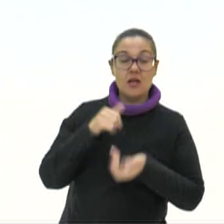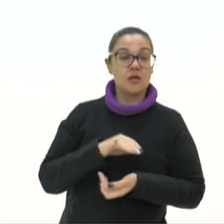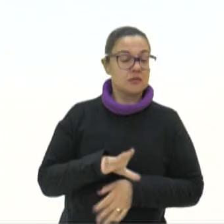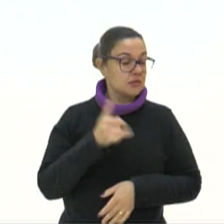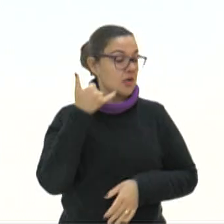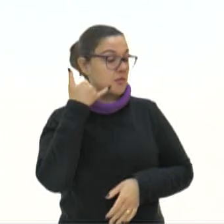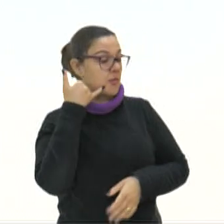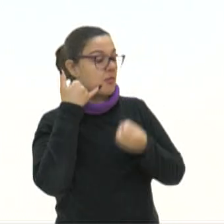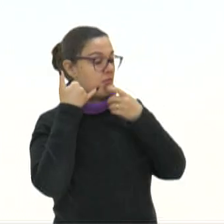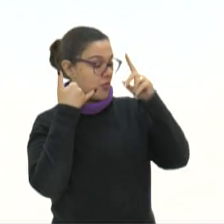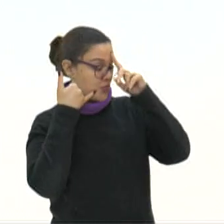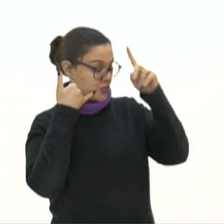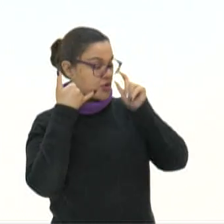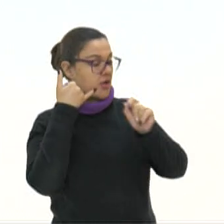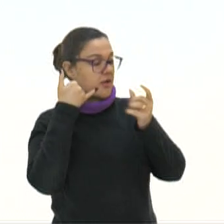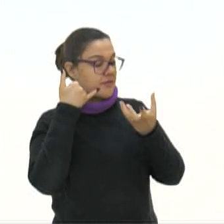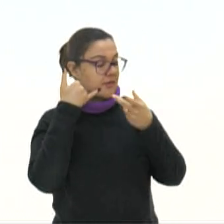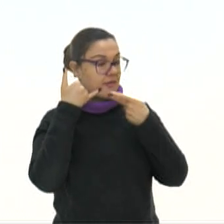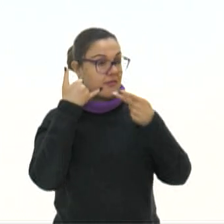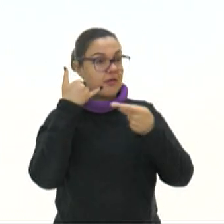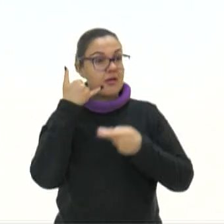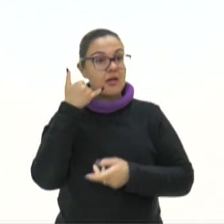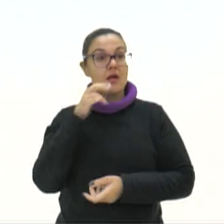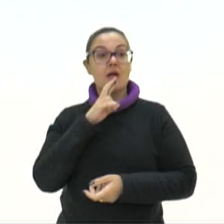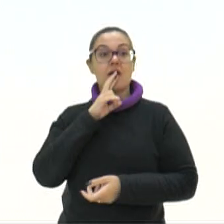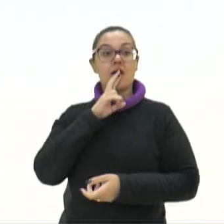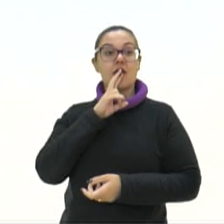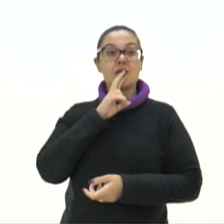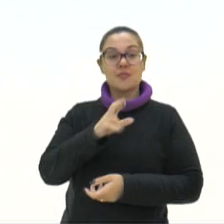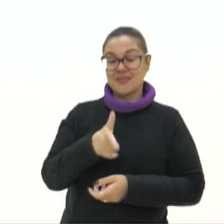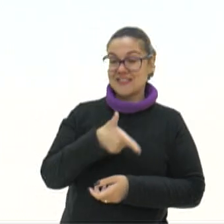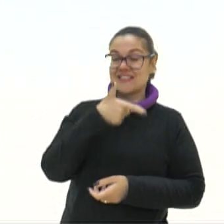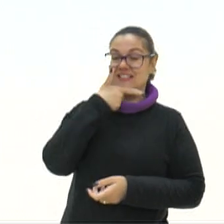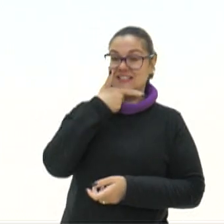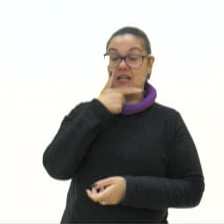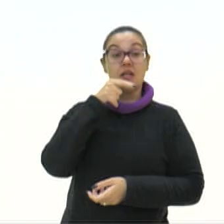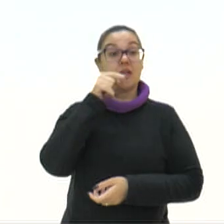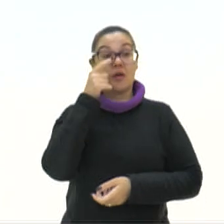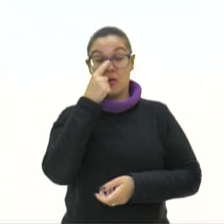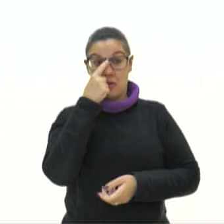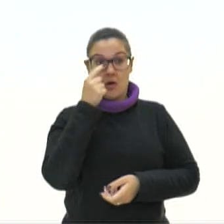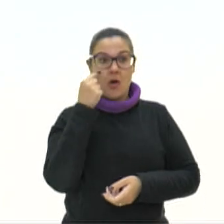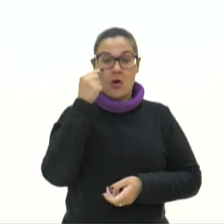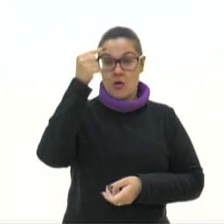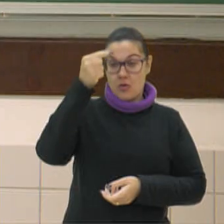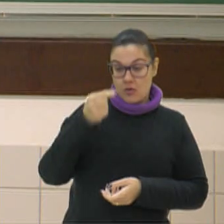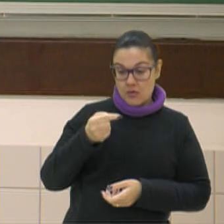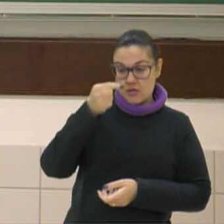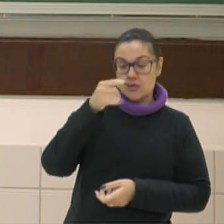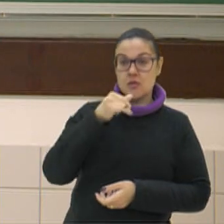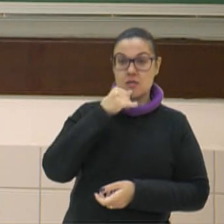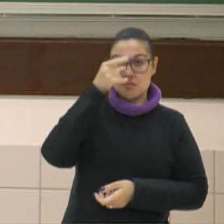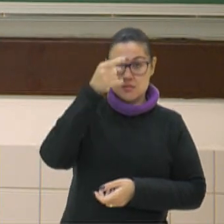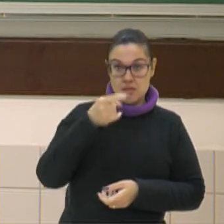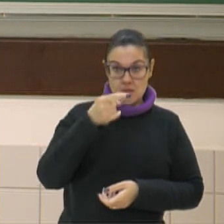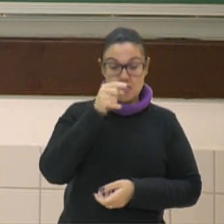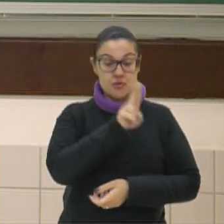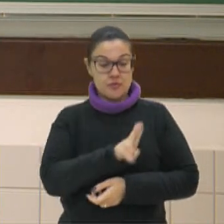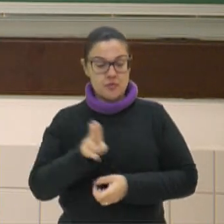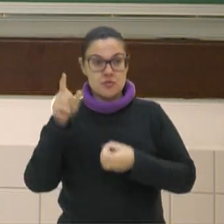Alguém responde, bom dia. Com quem quer falar? Respondeu com tom de simpatia. Pessoal, guarde esses dois exemplos aqui que nós já vamos